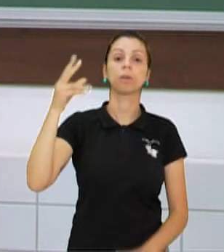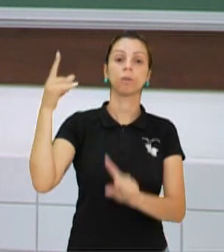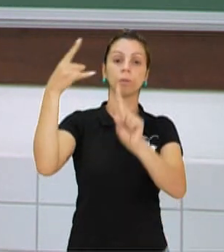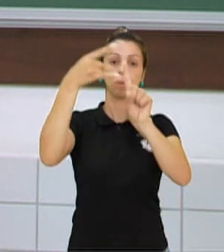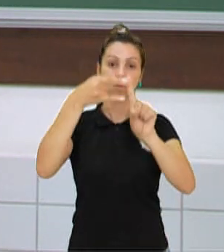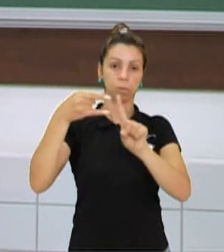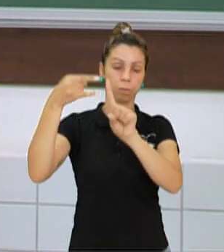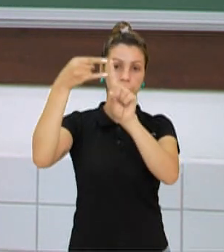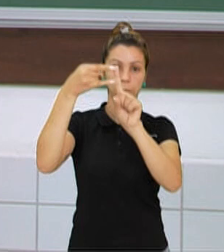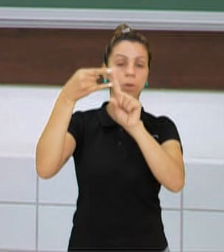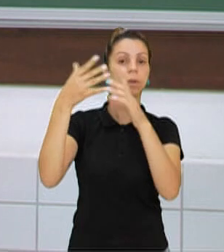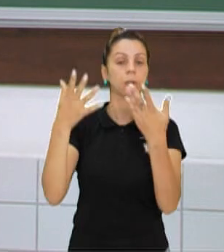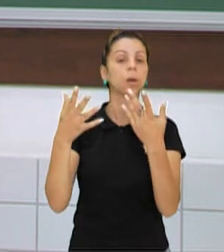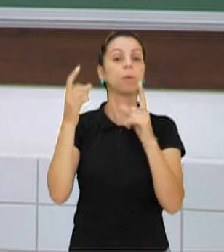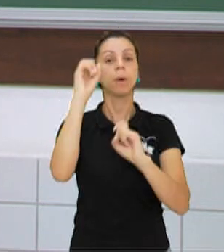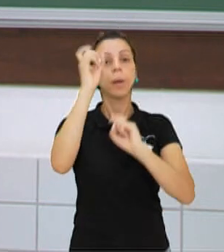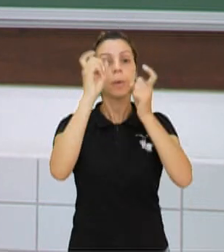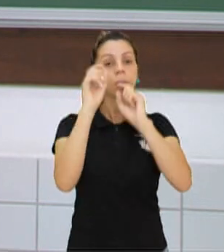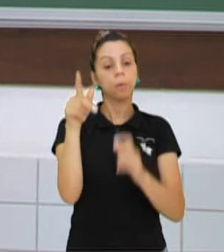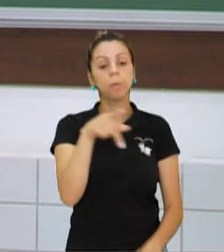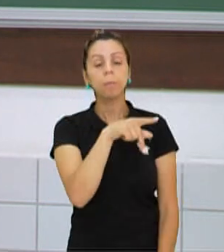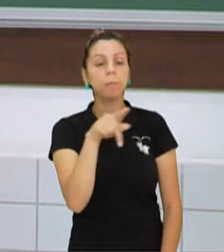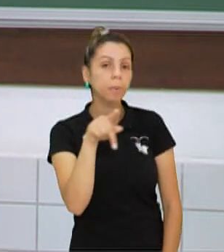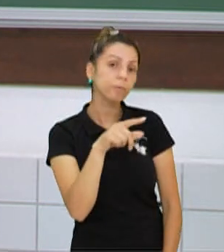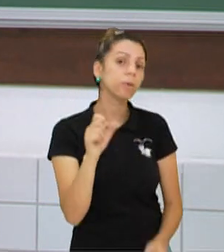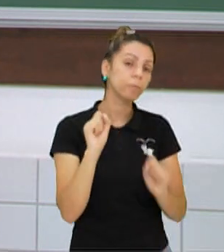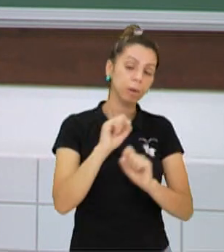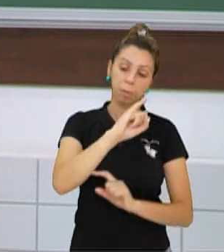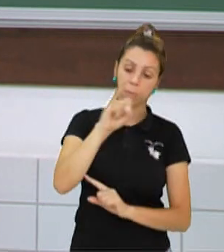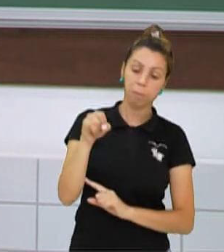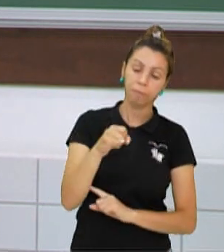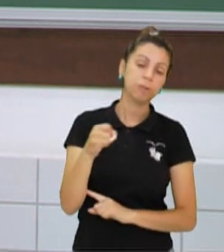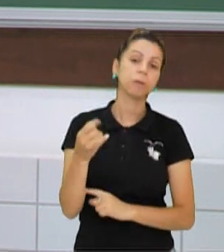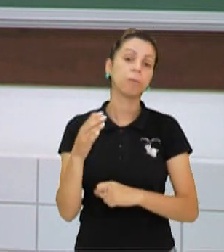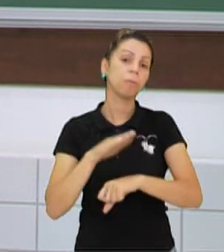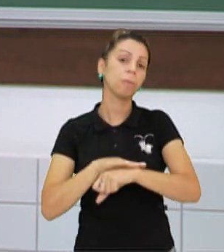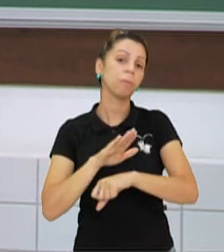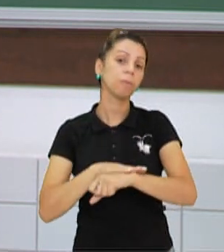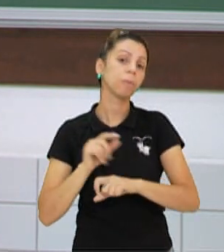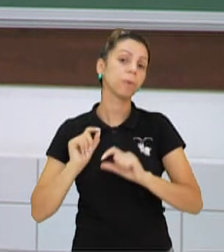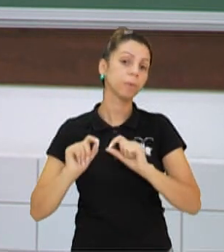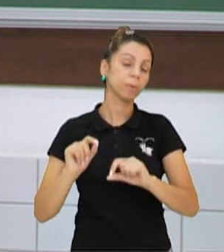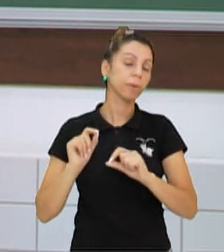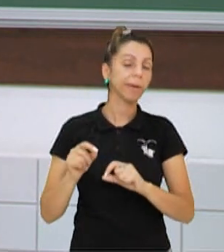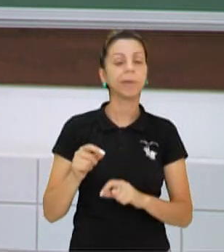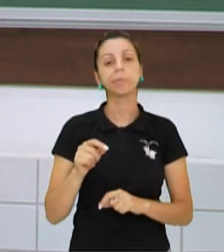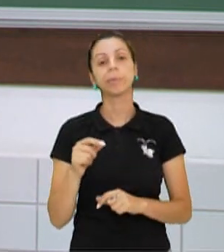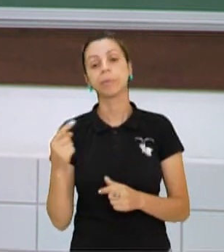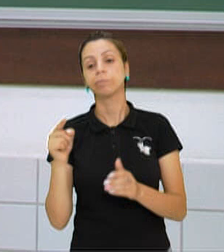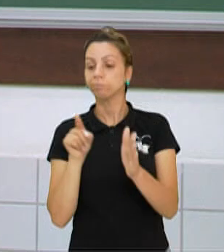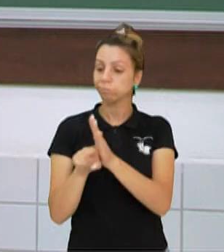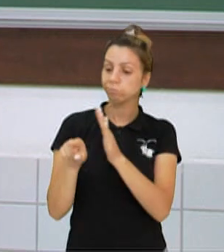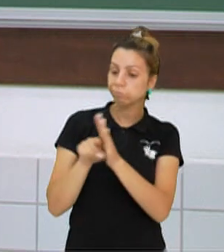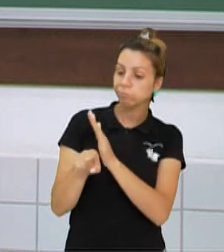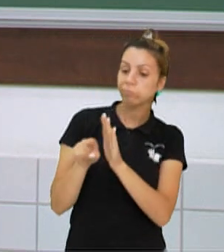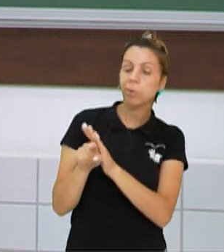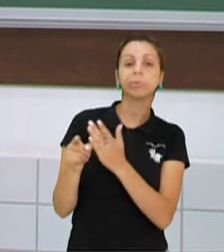você tem reuniões com seus professores, né, e também pode aproveitar esse momento para tirar dúvidas